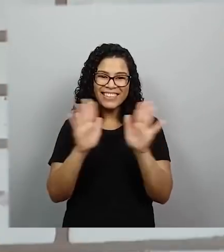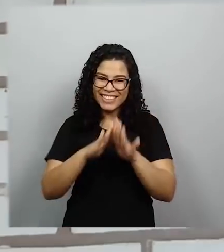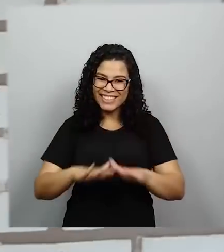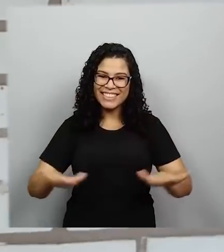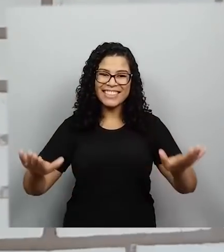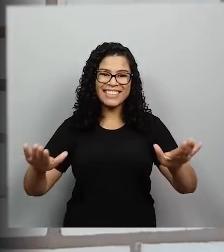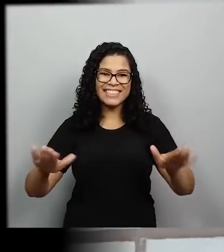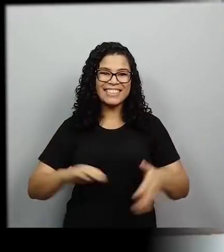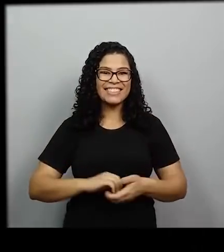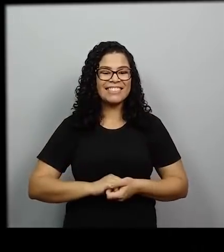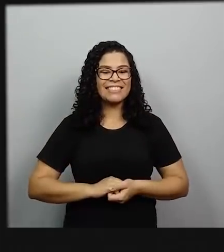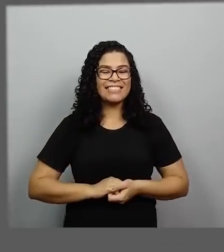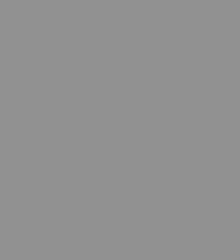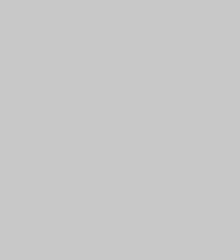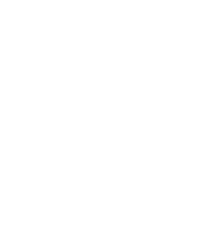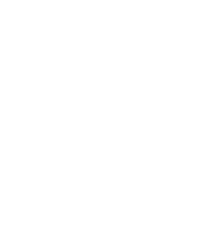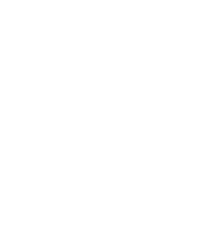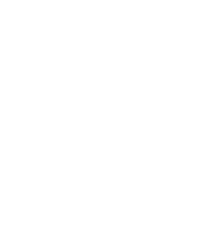bye.